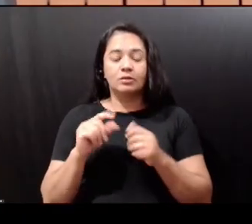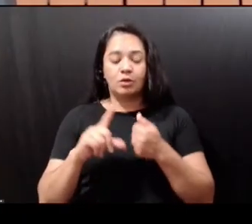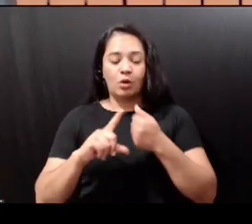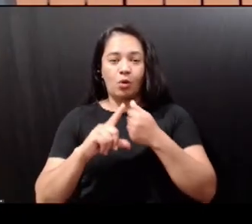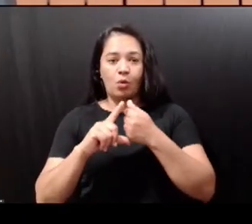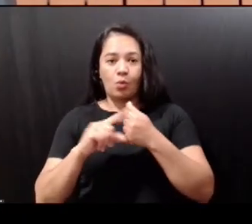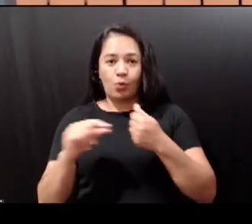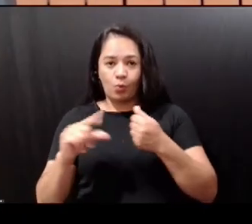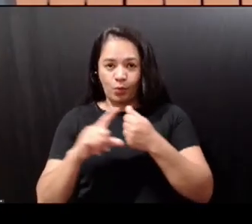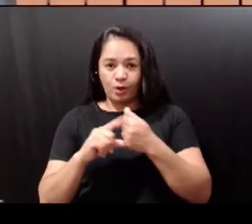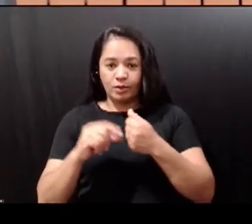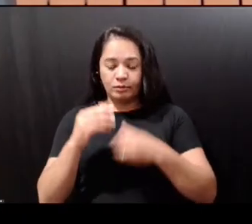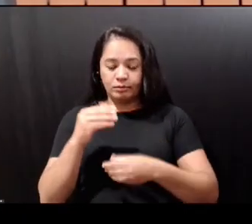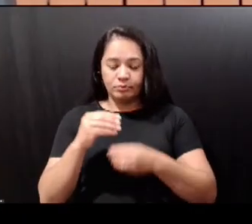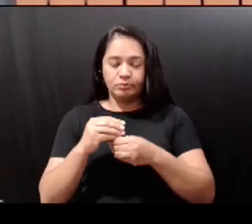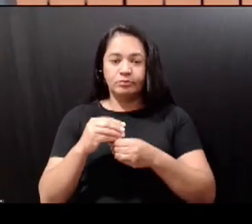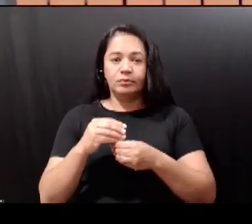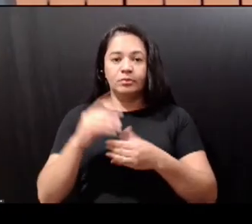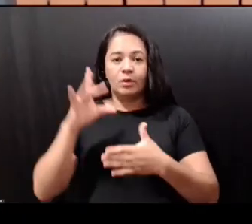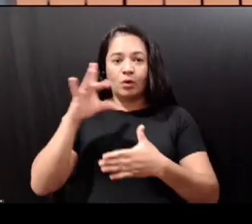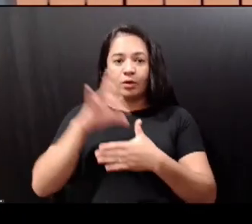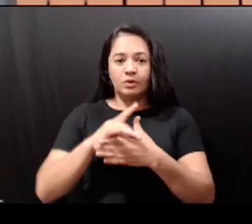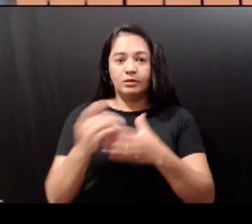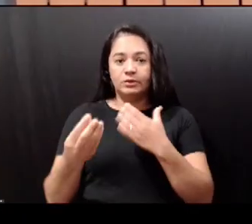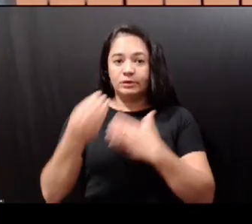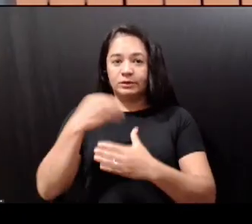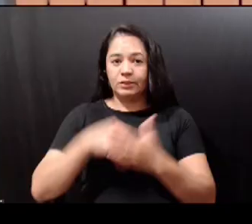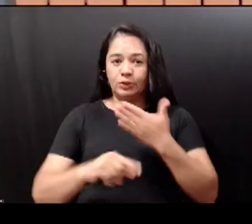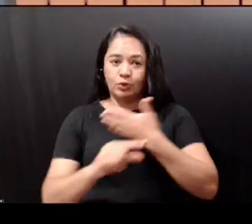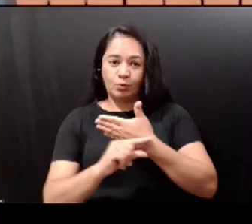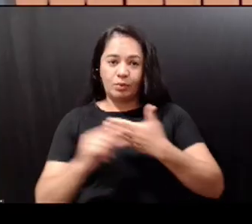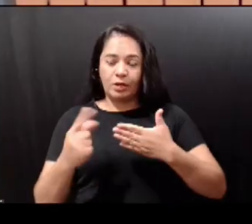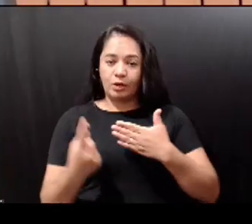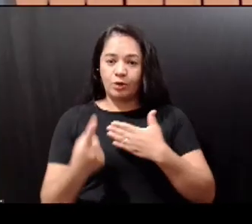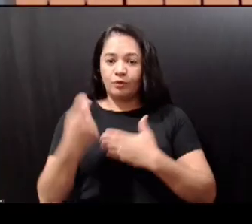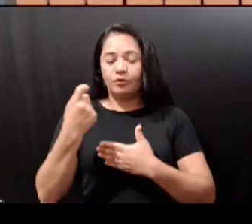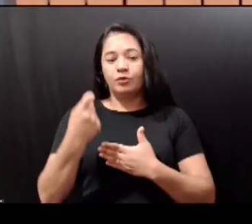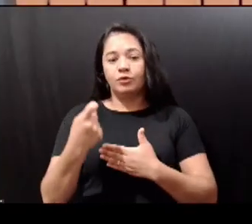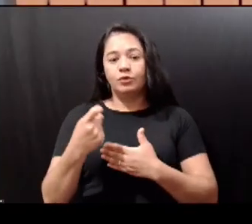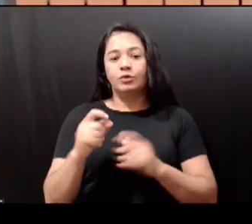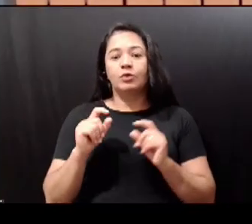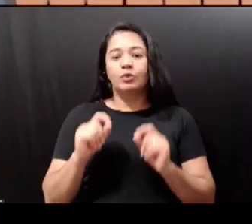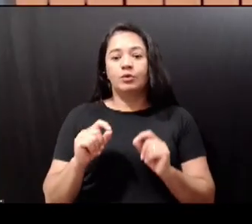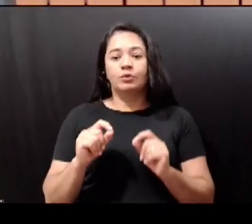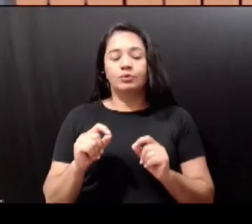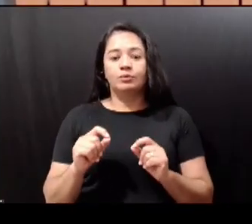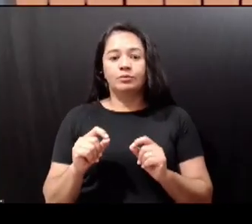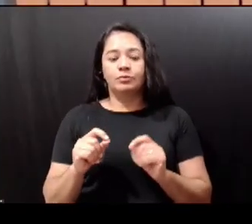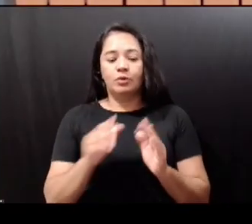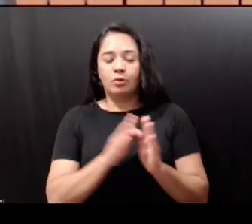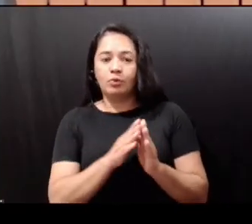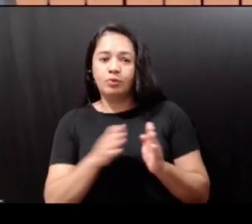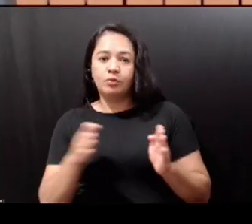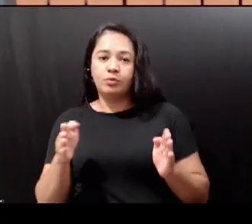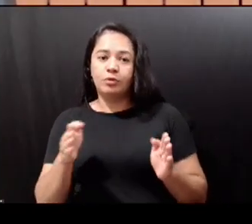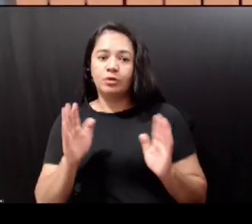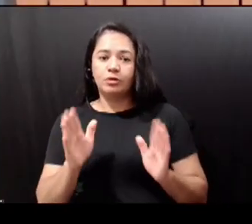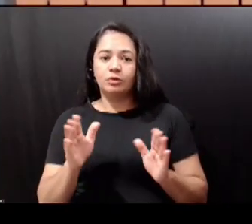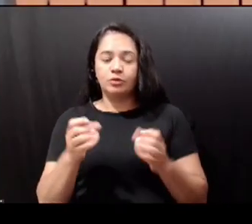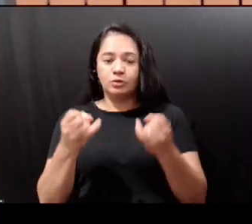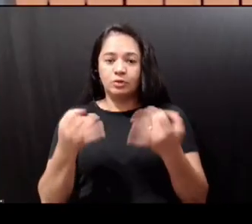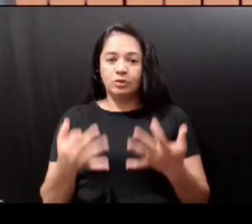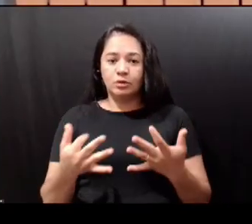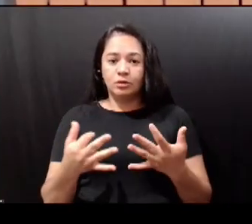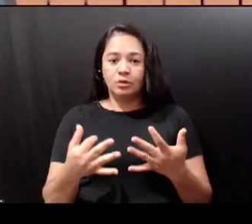acrescenta um inciso no parágrafo único da lei 16.422, no período determinado, no caput